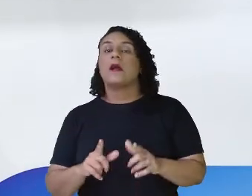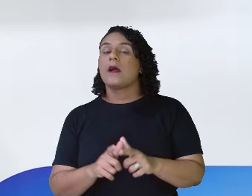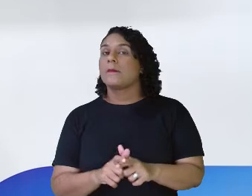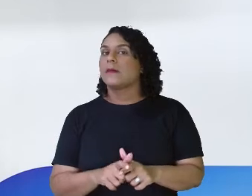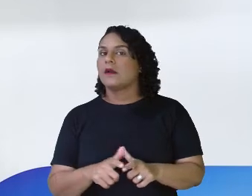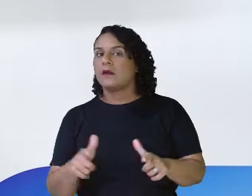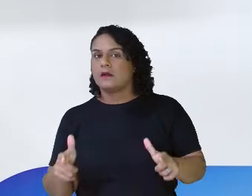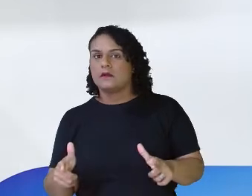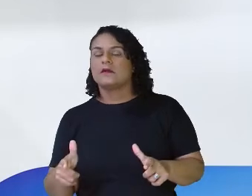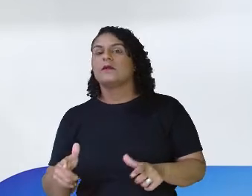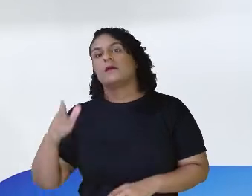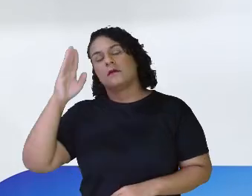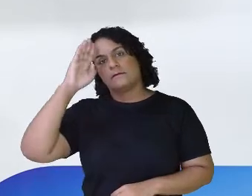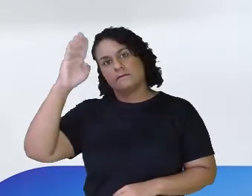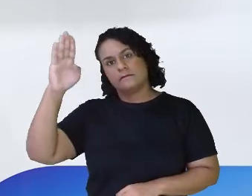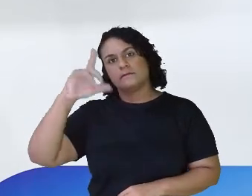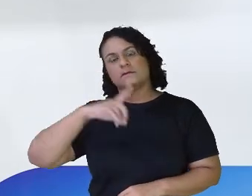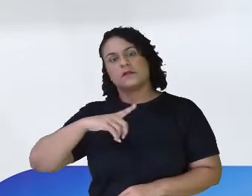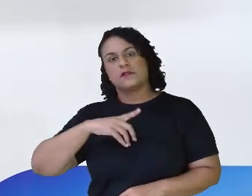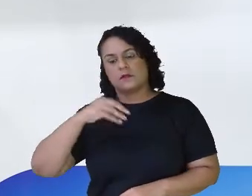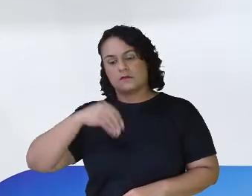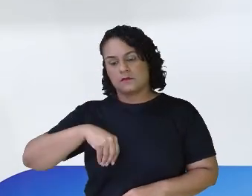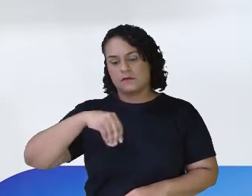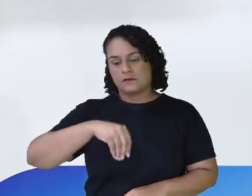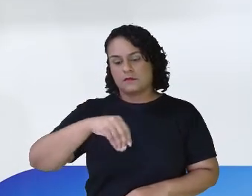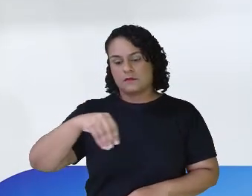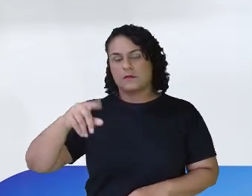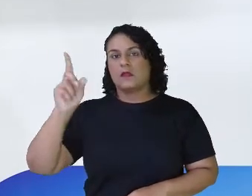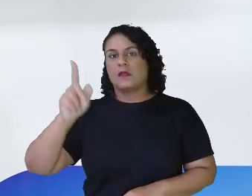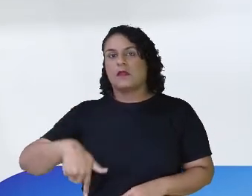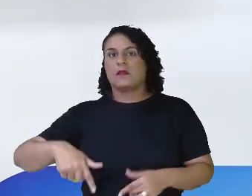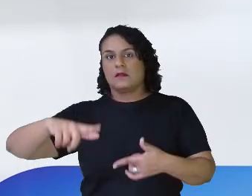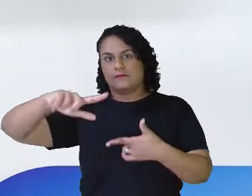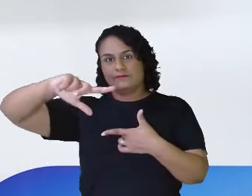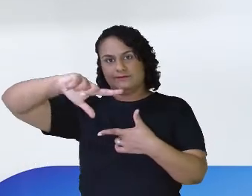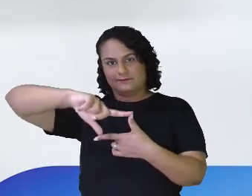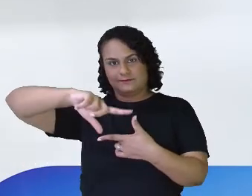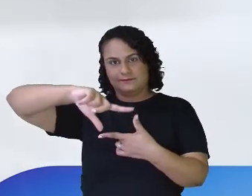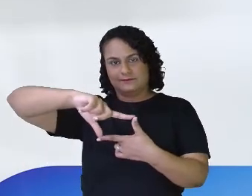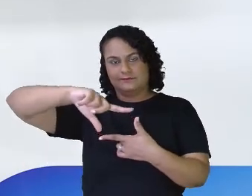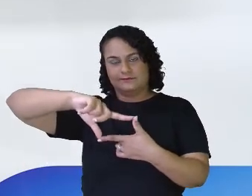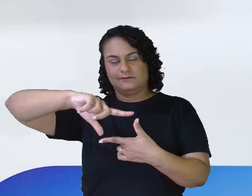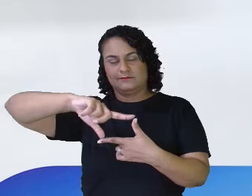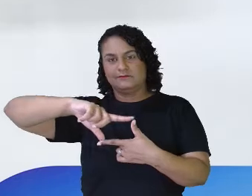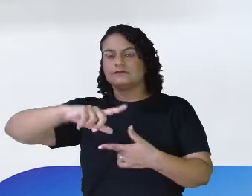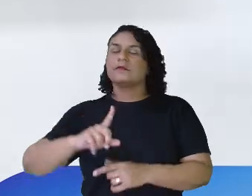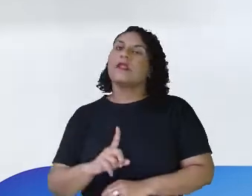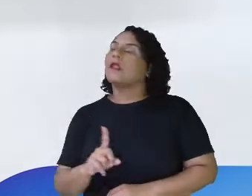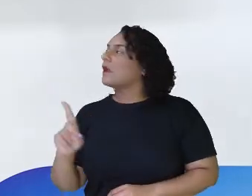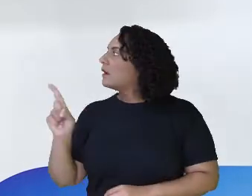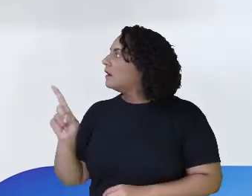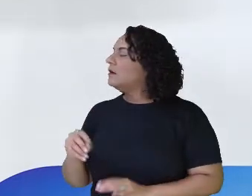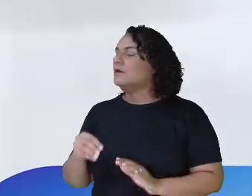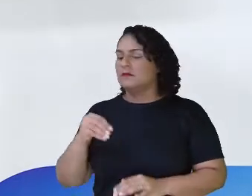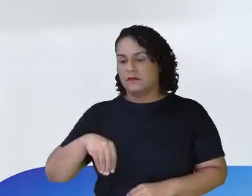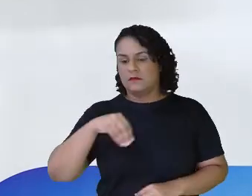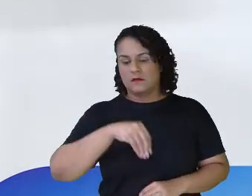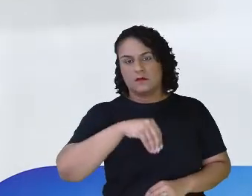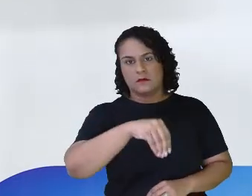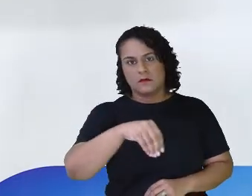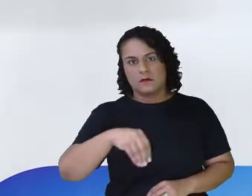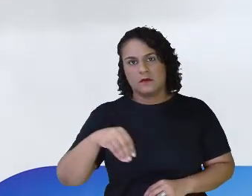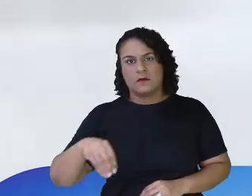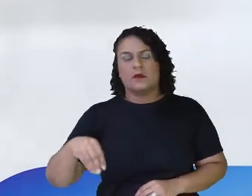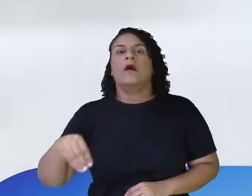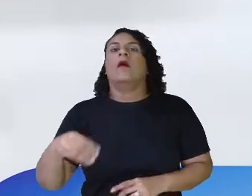tabuleiros, principalmente naqueles que tem trilha, o formato é de retângulo. Eu trouxe o tabuleiro de